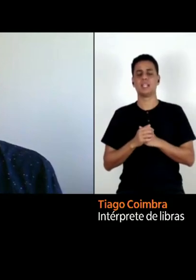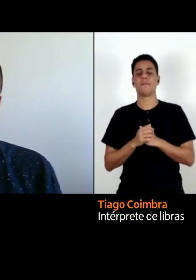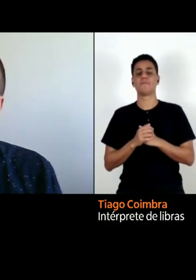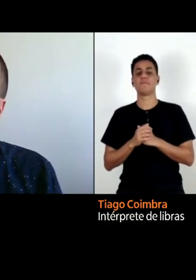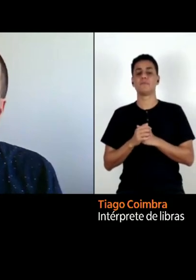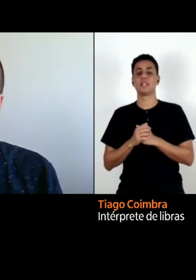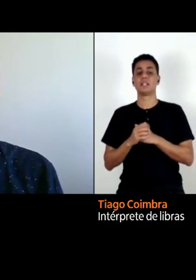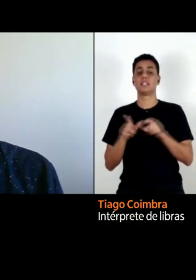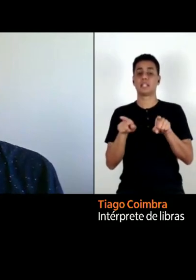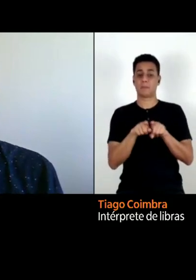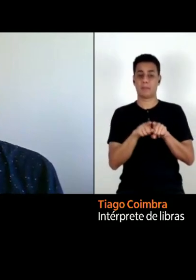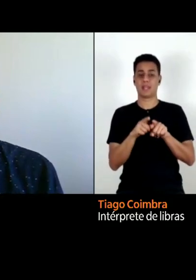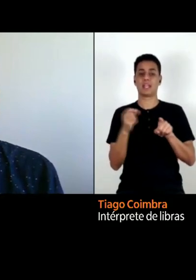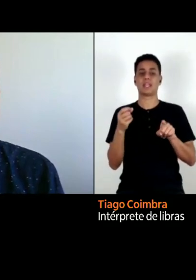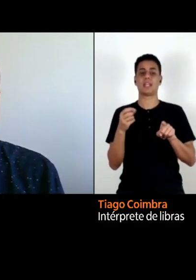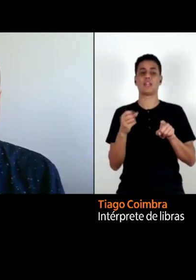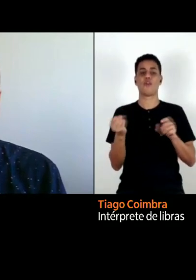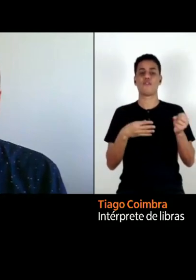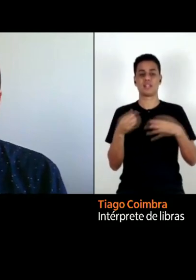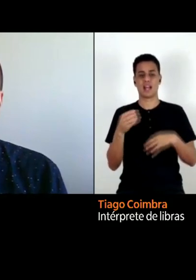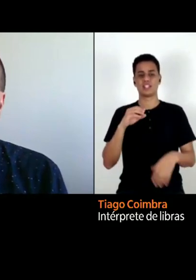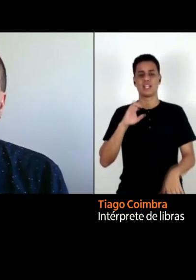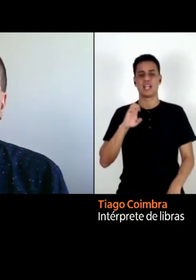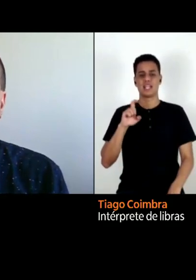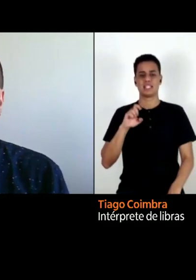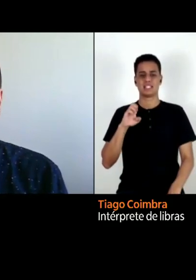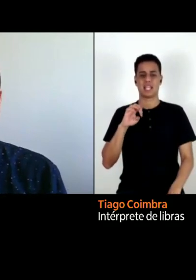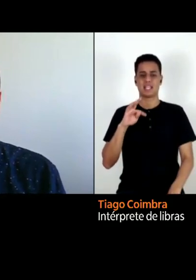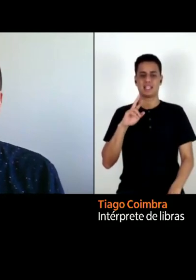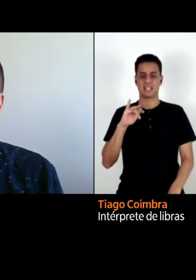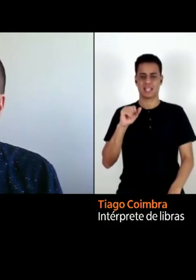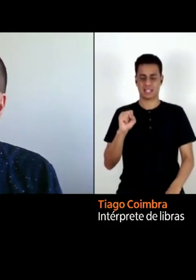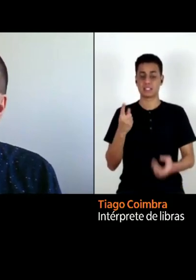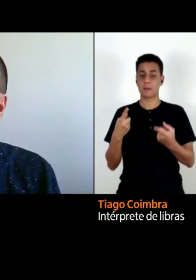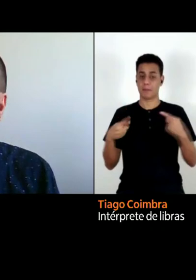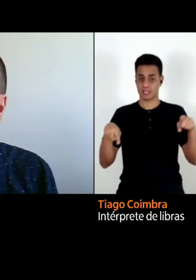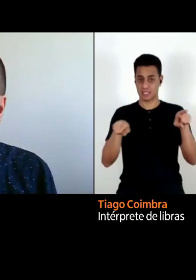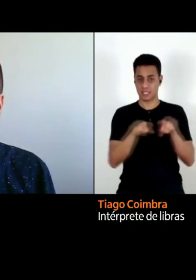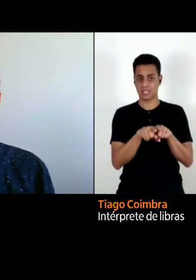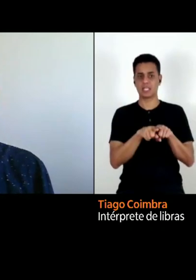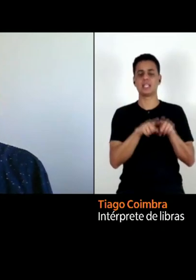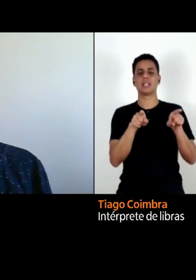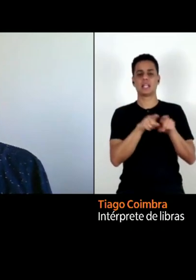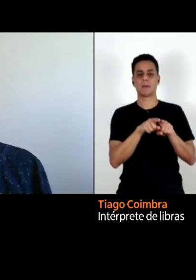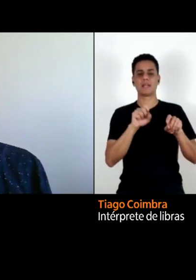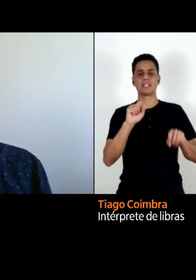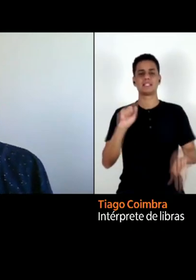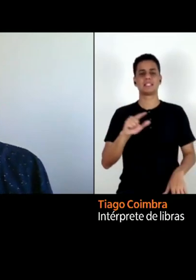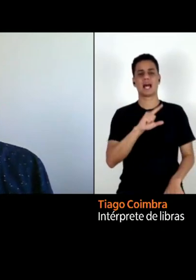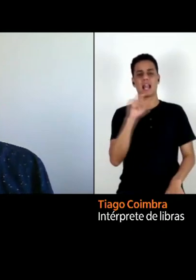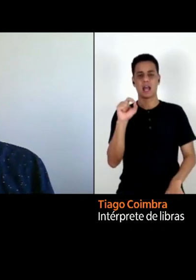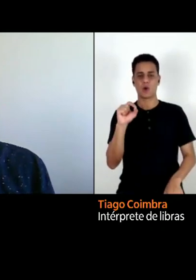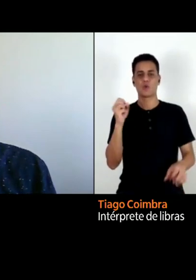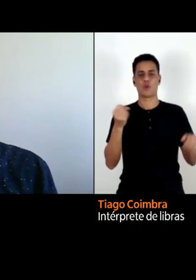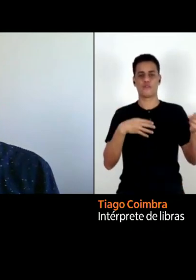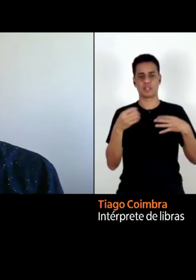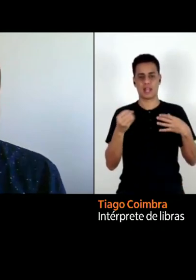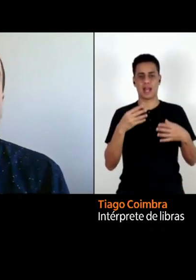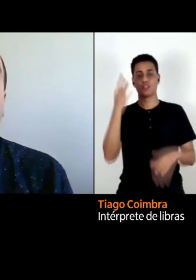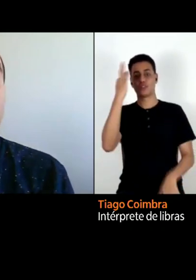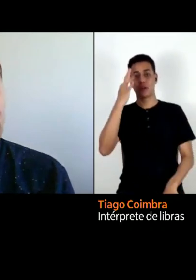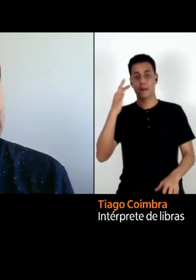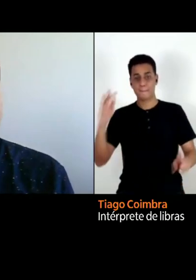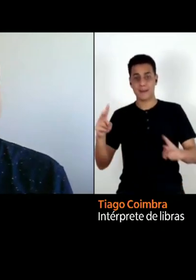Excêntricas, ele foi sócio de Pascoal Segreto no Salão de Novidades Paris no Rio, em